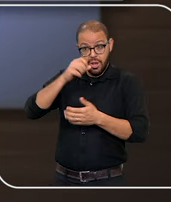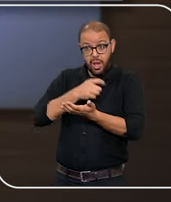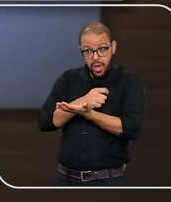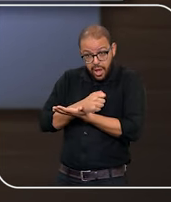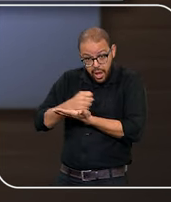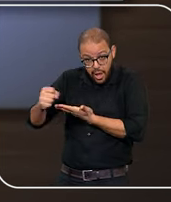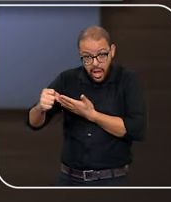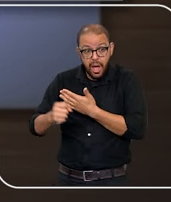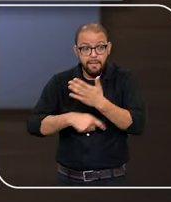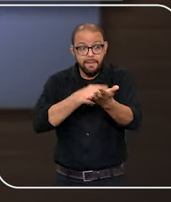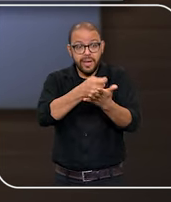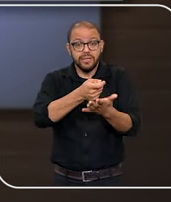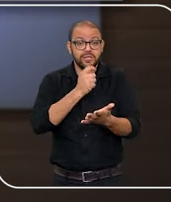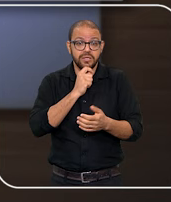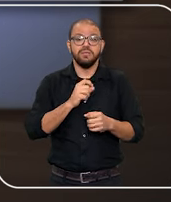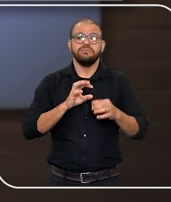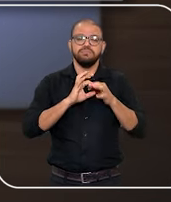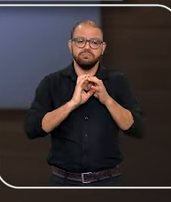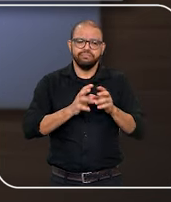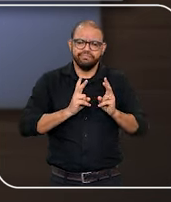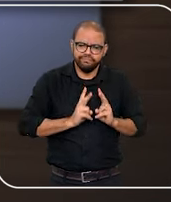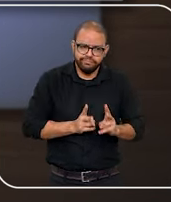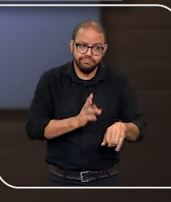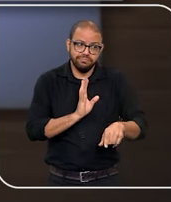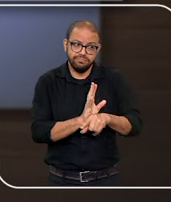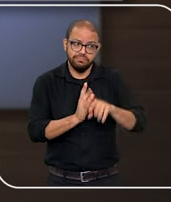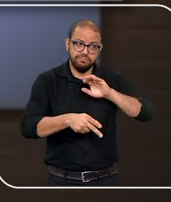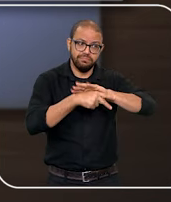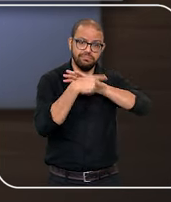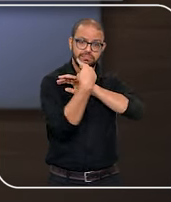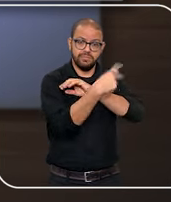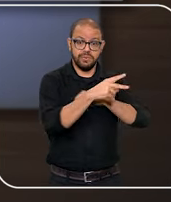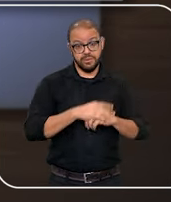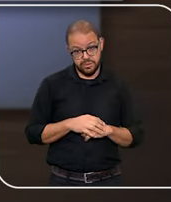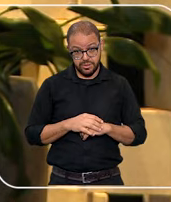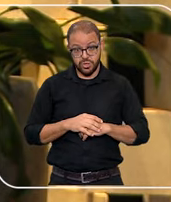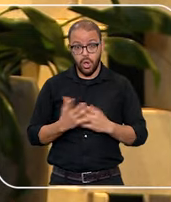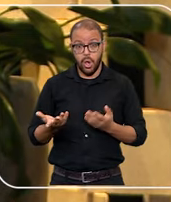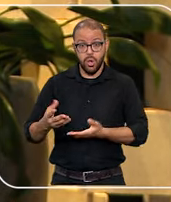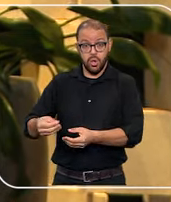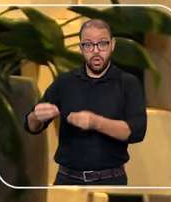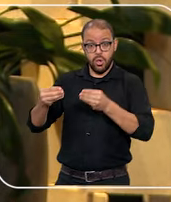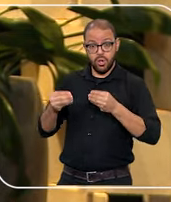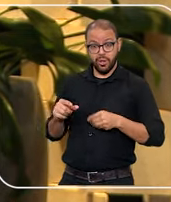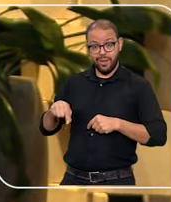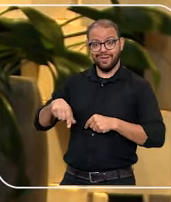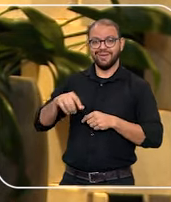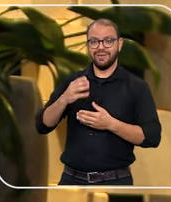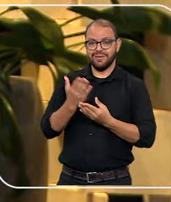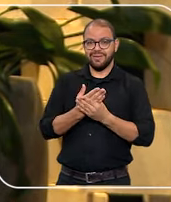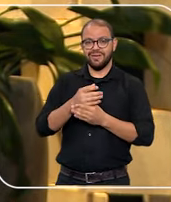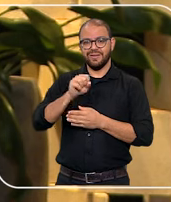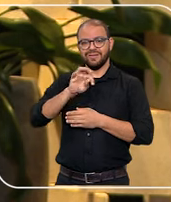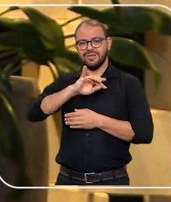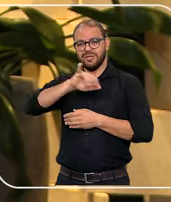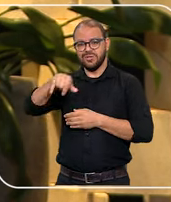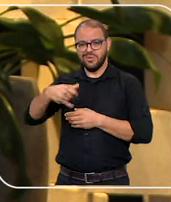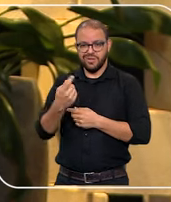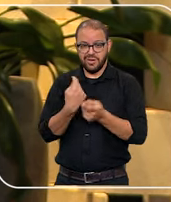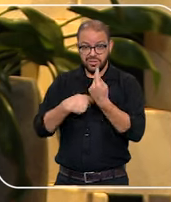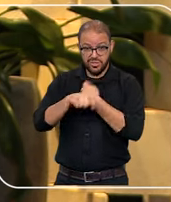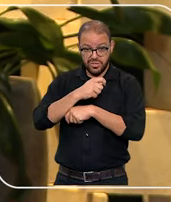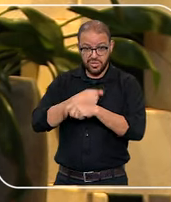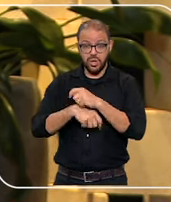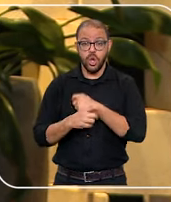expirar sem pagamento, a propriedade do bem é consolidada em favor do credor. Em um caso que chegou ao Superior Tribunal de Justiça,